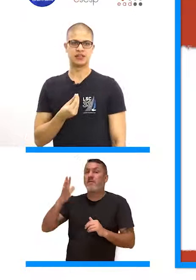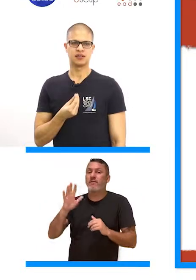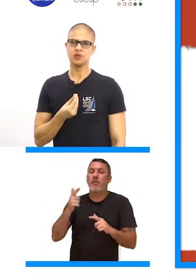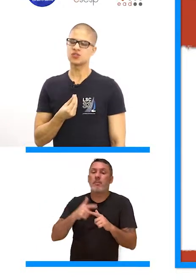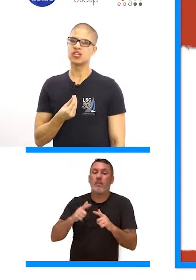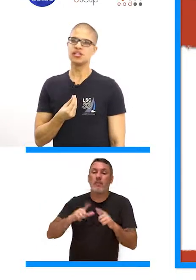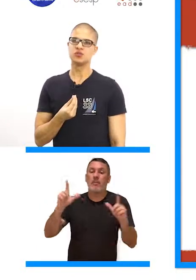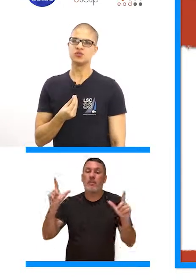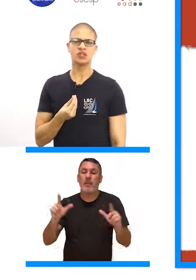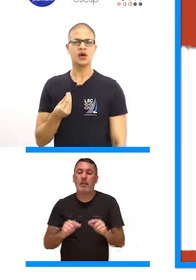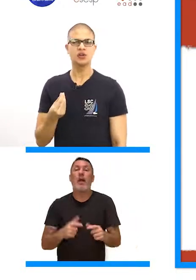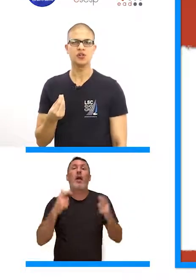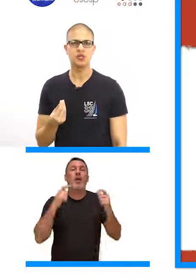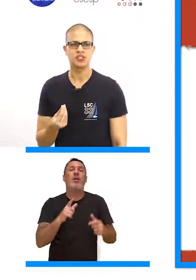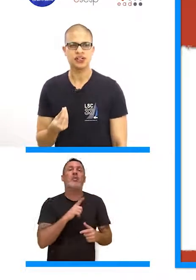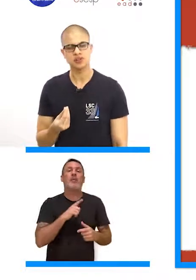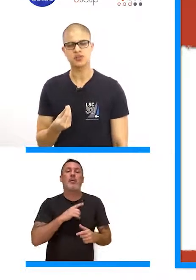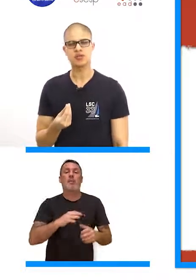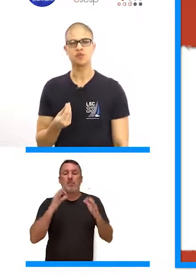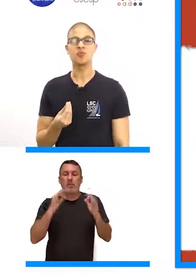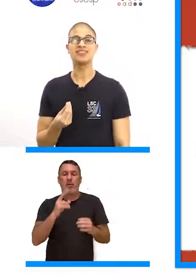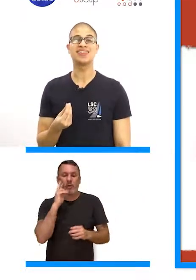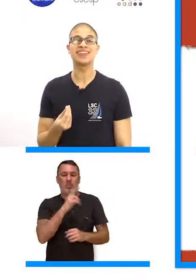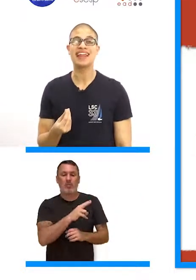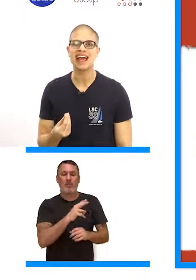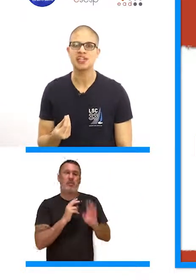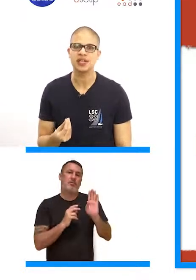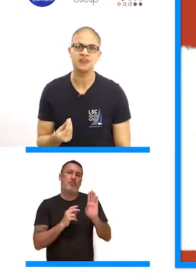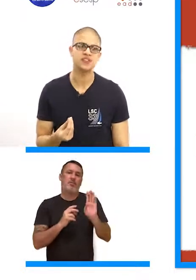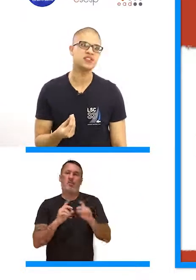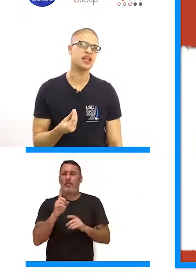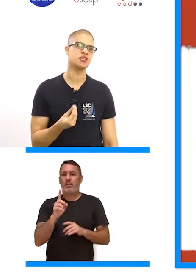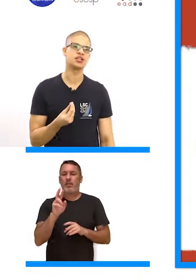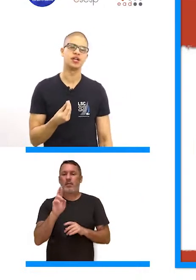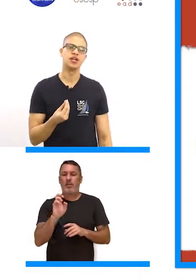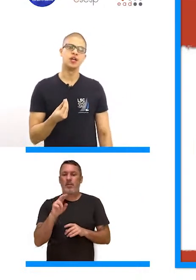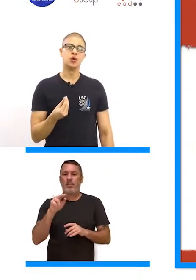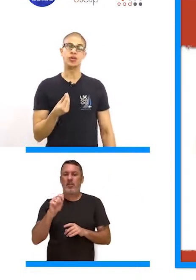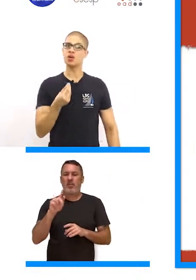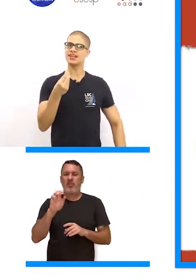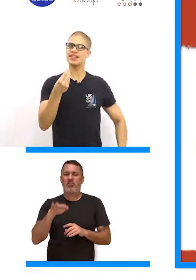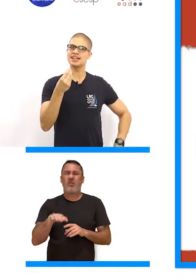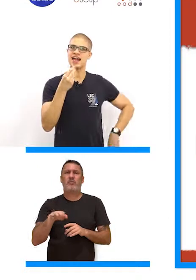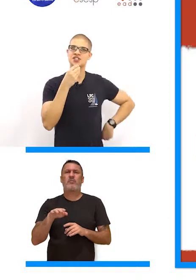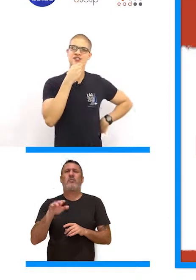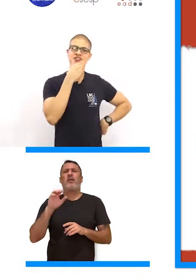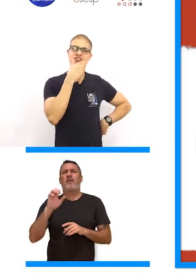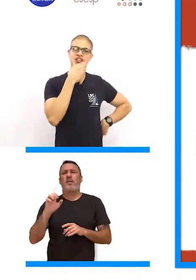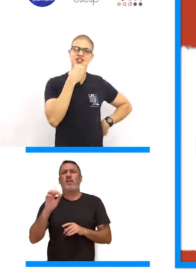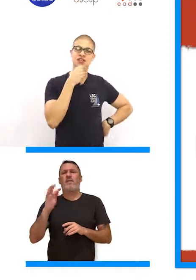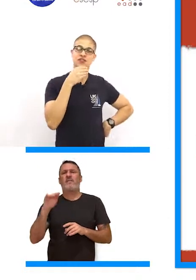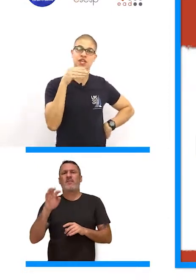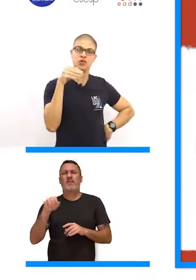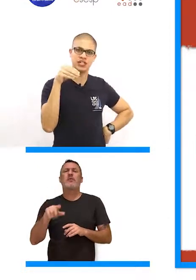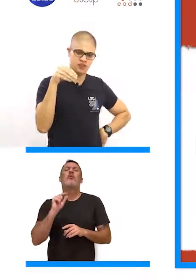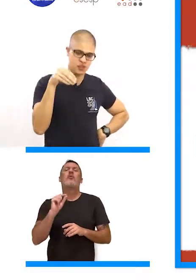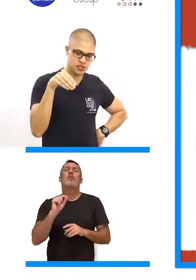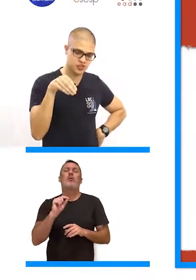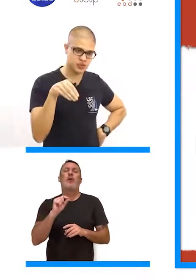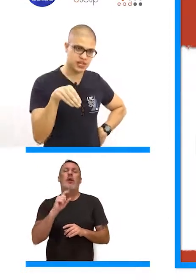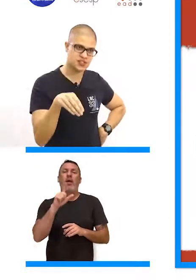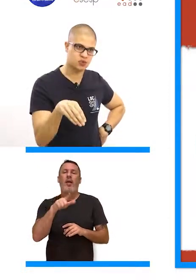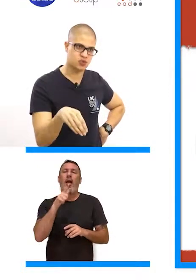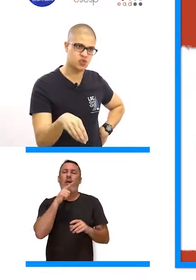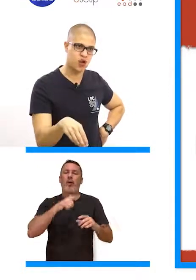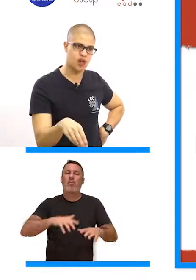assim. Meus queridos, aonde com certeza nós temos uma drenagem eficiente. O que é uma drenagem eficiente? Significa que o nível